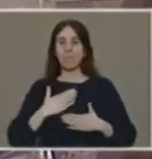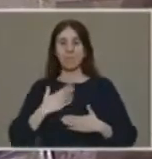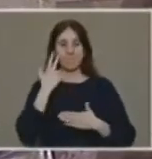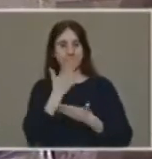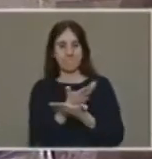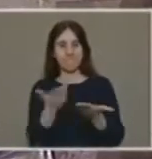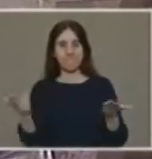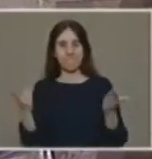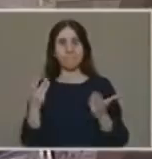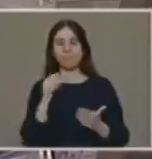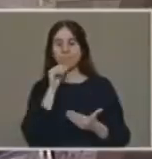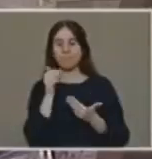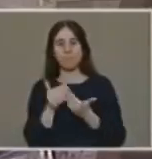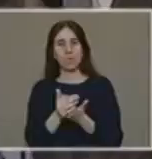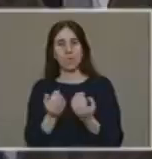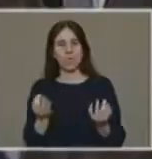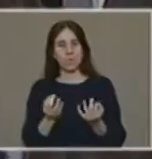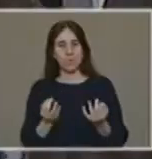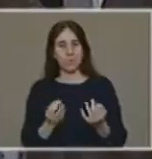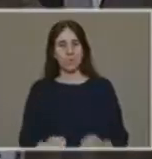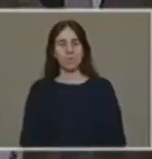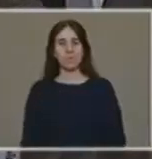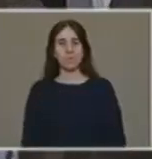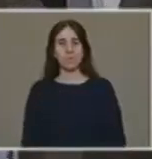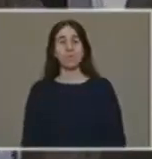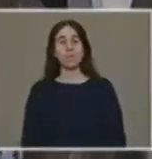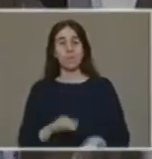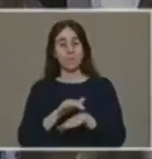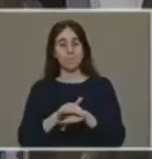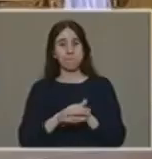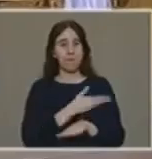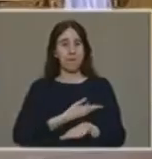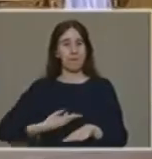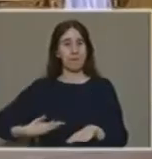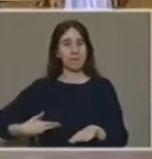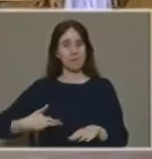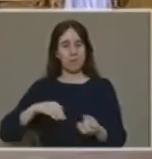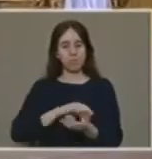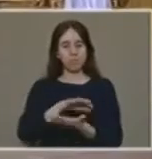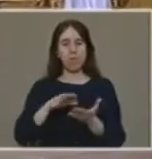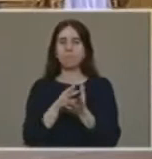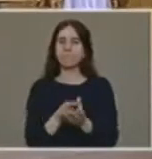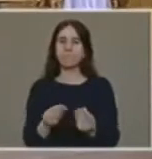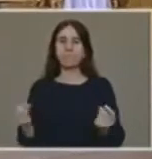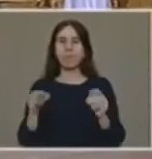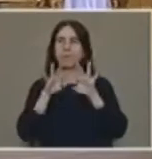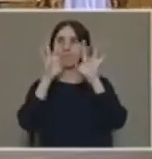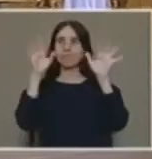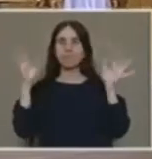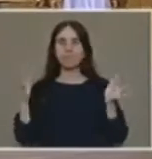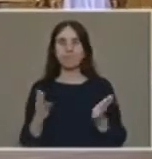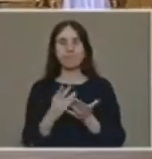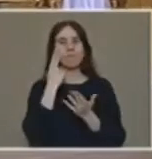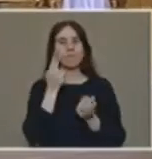imolado. Porque vencendo a antiga corrupção do pecado, renovou a vida do universo com uma nova